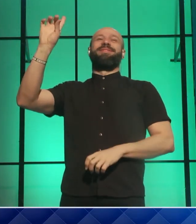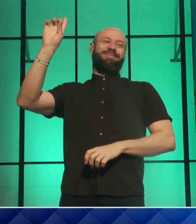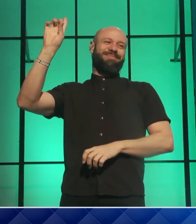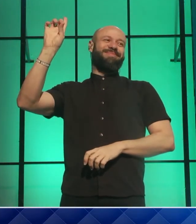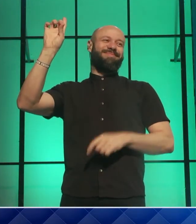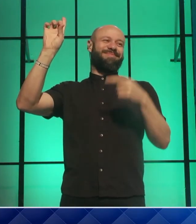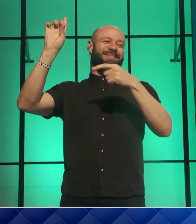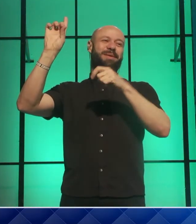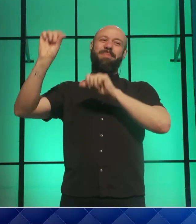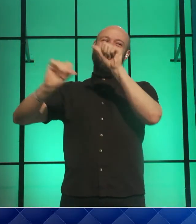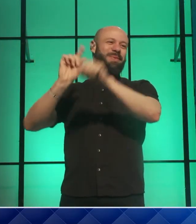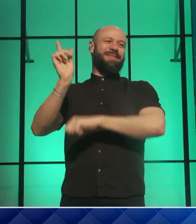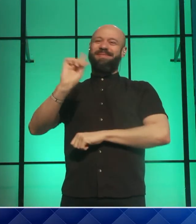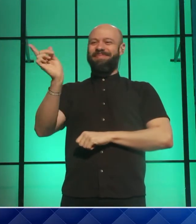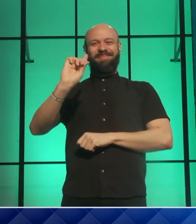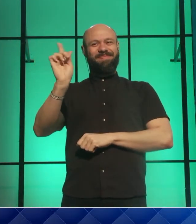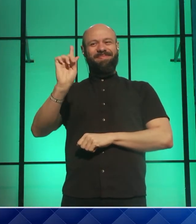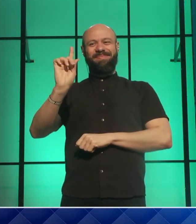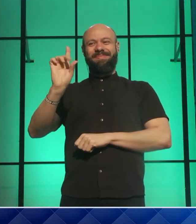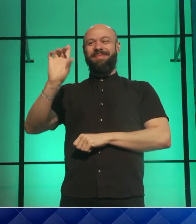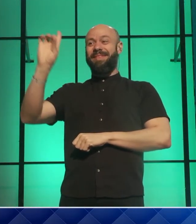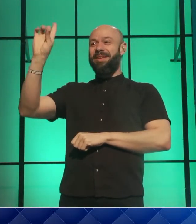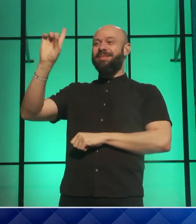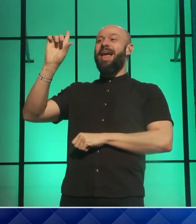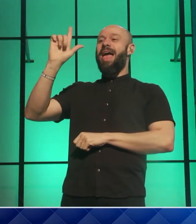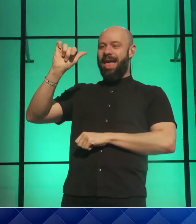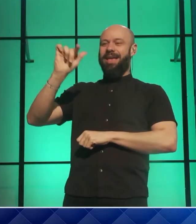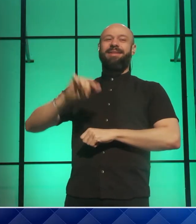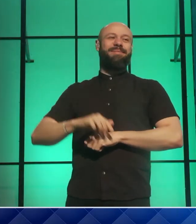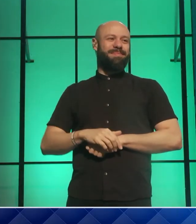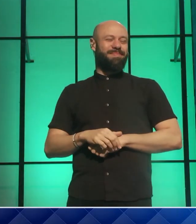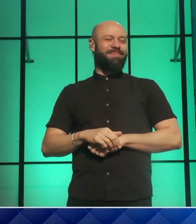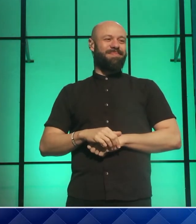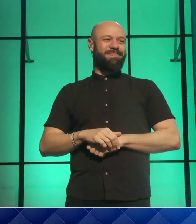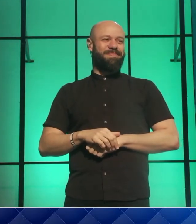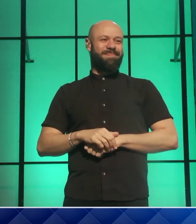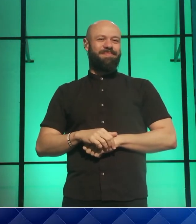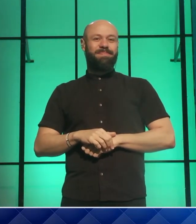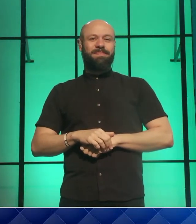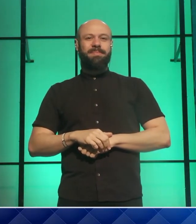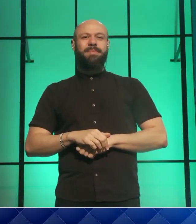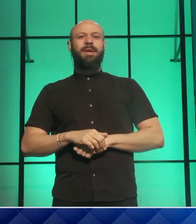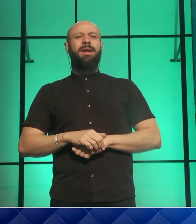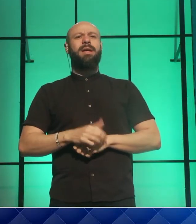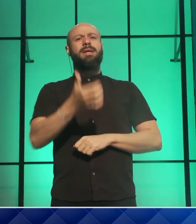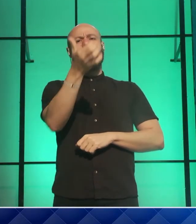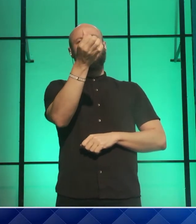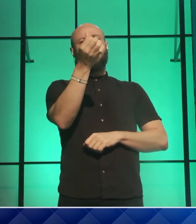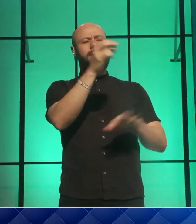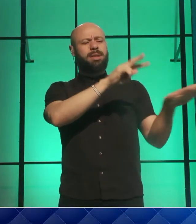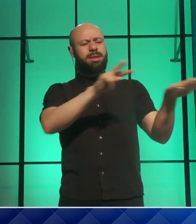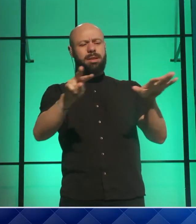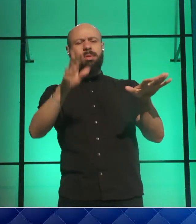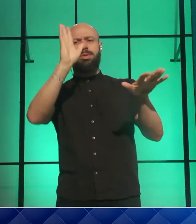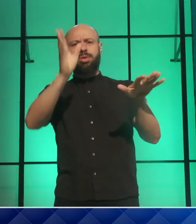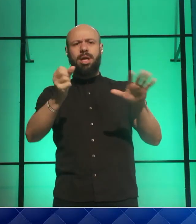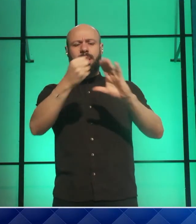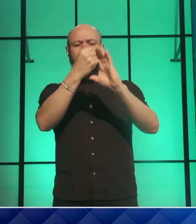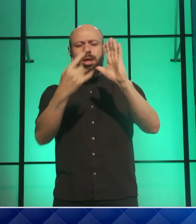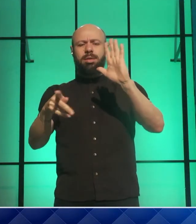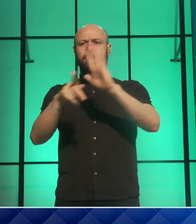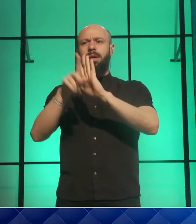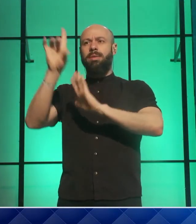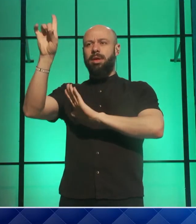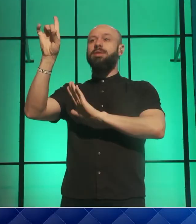é. Estamos falando nas últimas 6 semanas a respeito dos atributos e das qualidades de